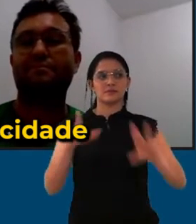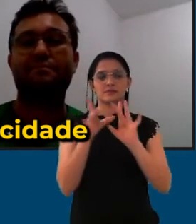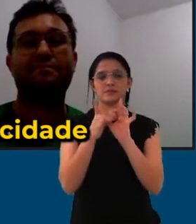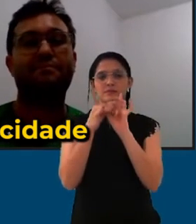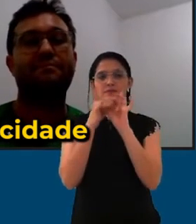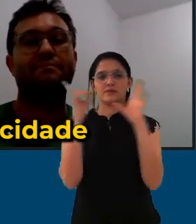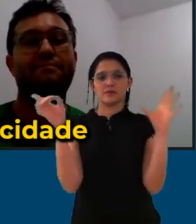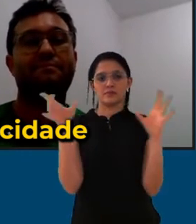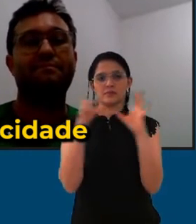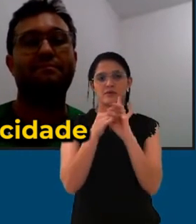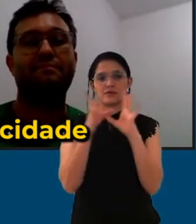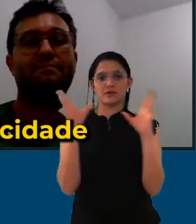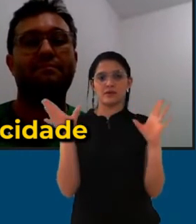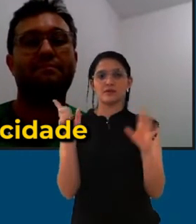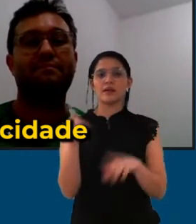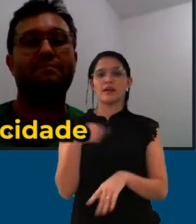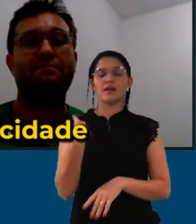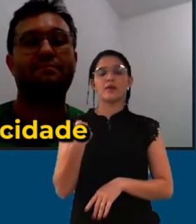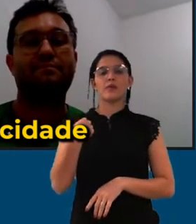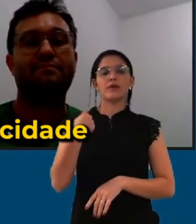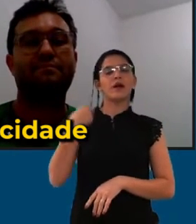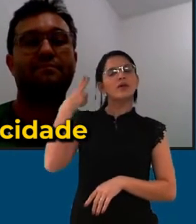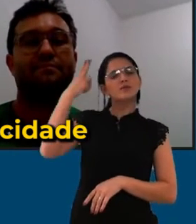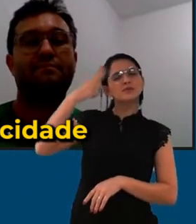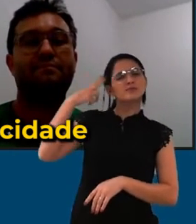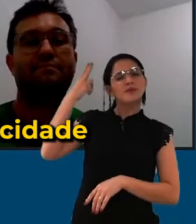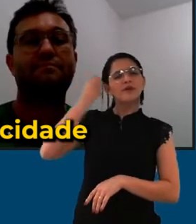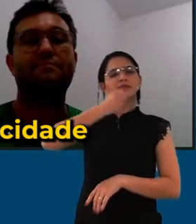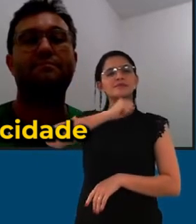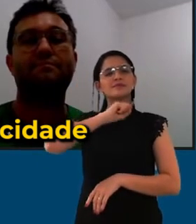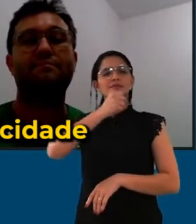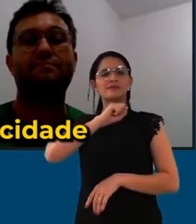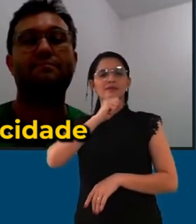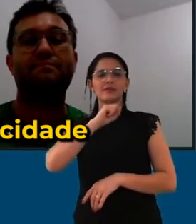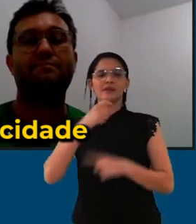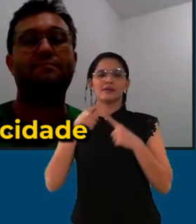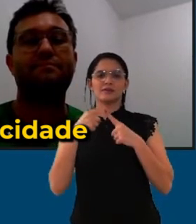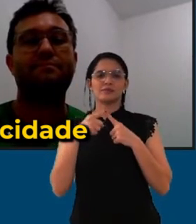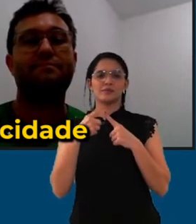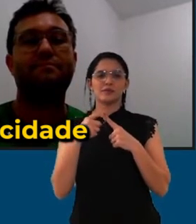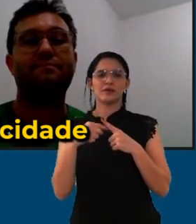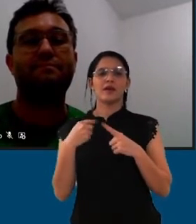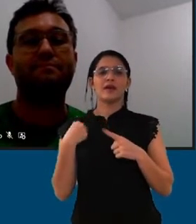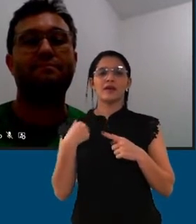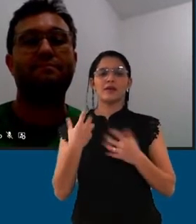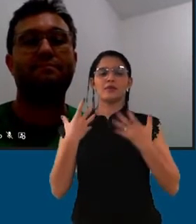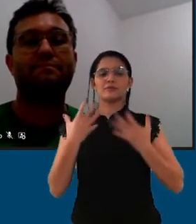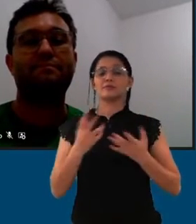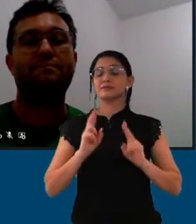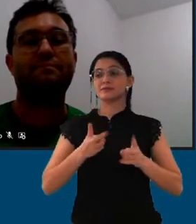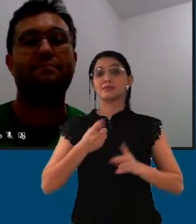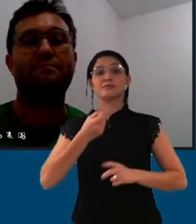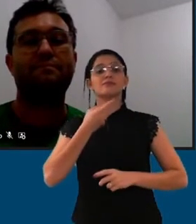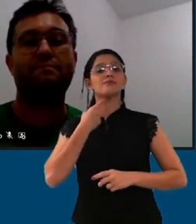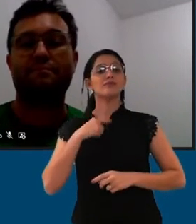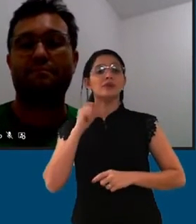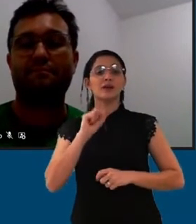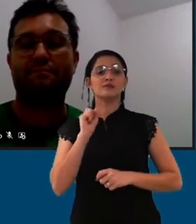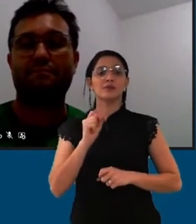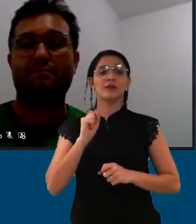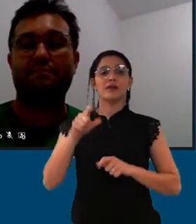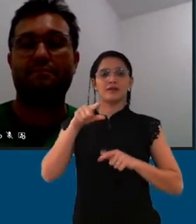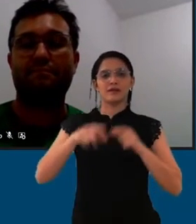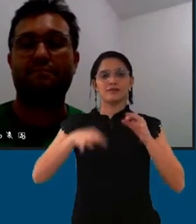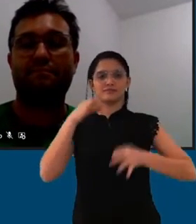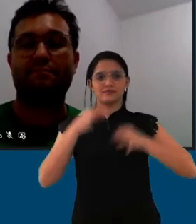realizando um velho sonho de publicizar essas audiências via YouTube e melhor